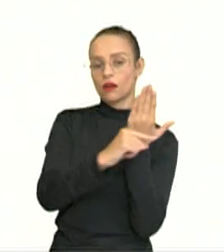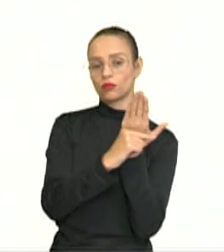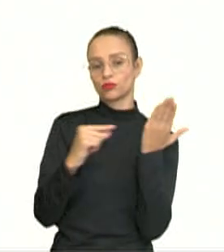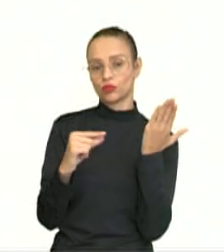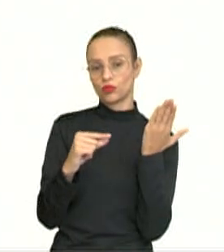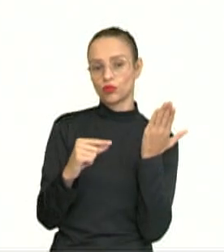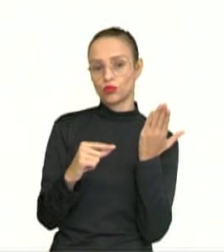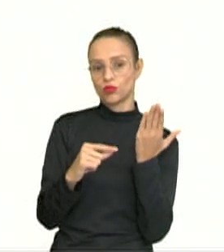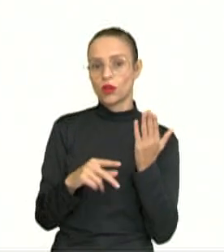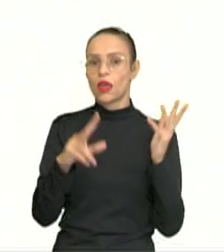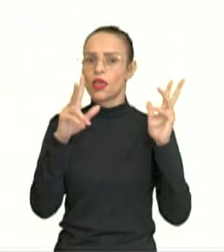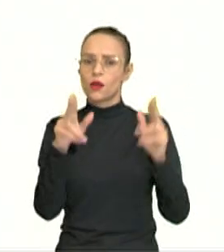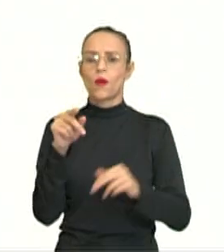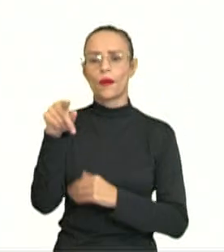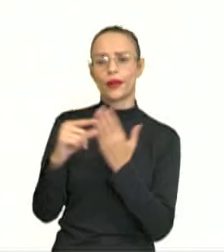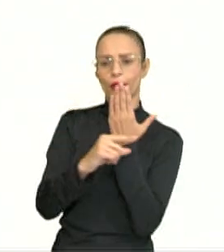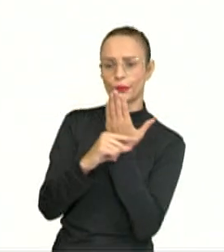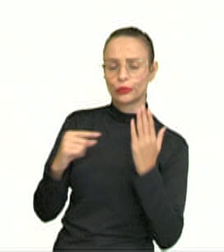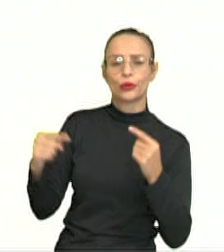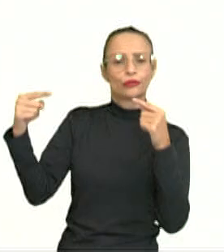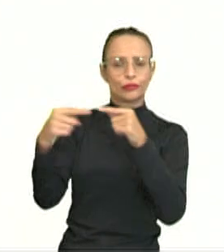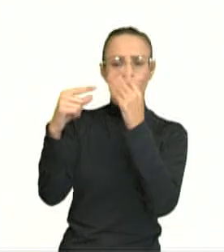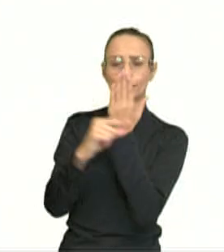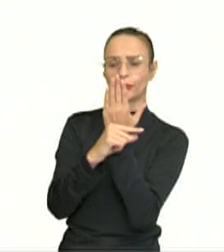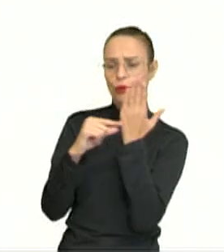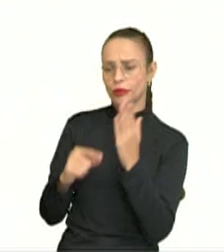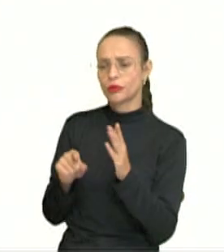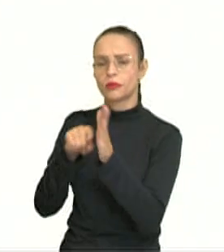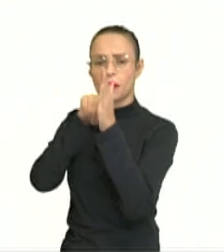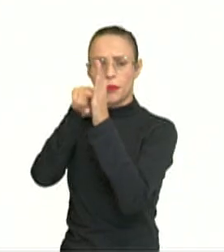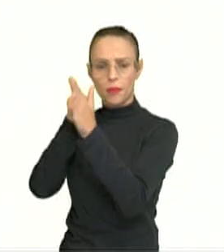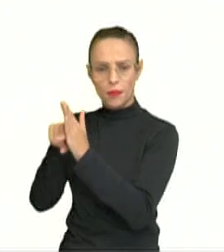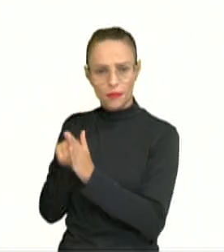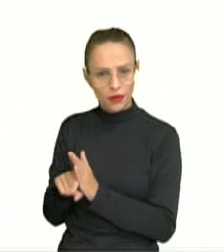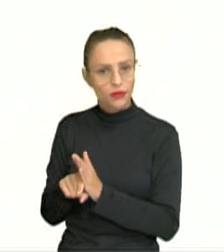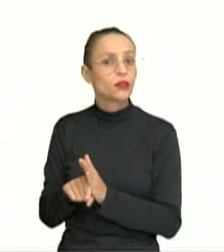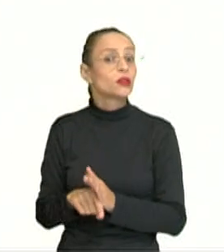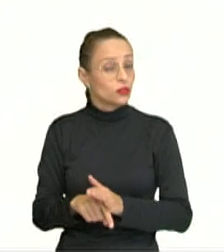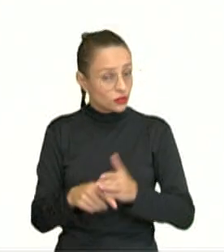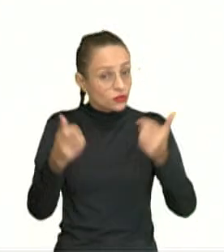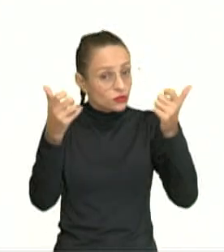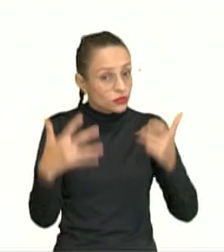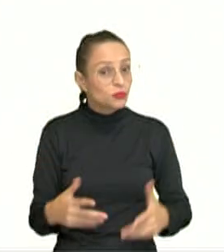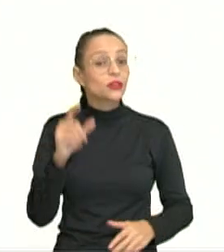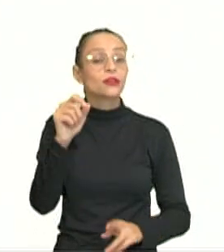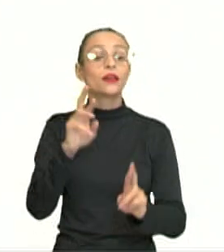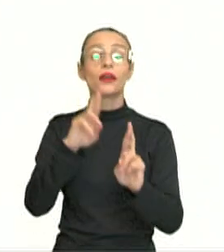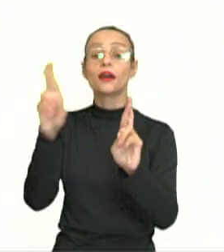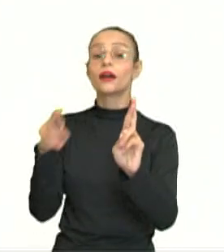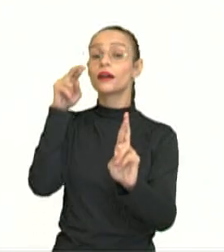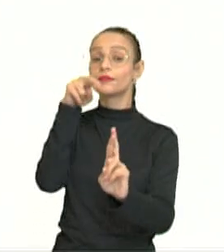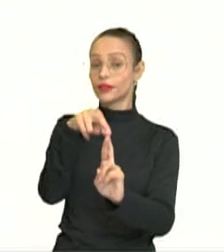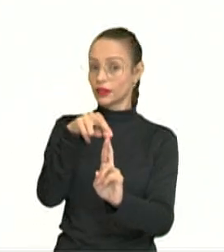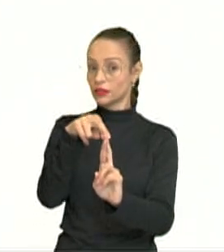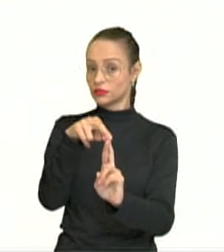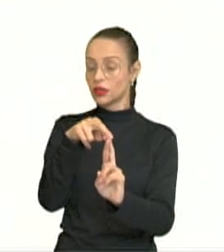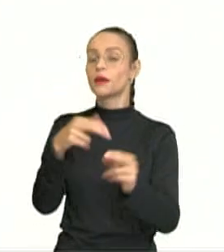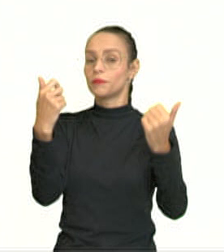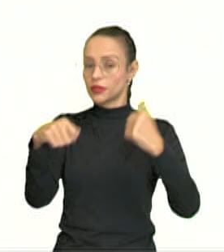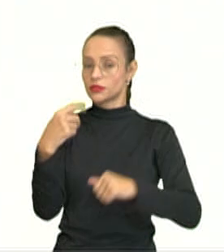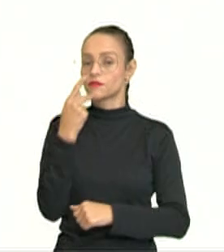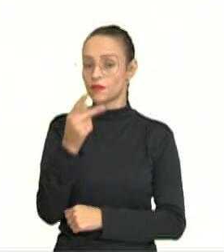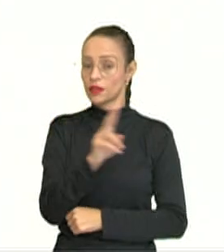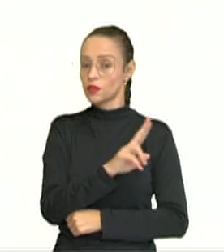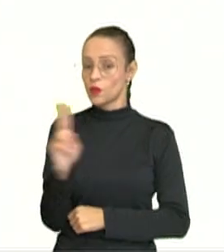dizer segundo fulano de tal, de acordo com pesquisas tais, e fazendo aí alusão, fazendo referência a